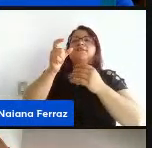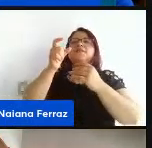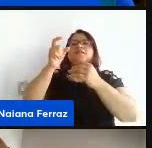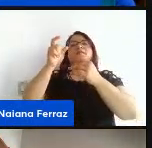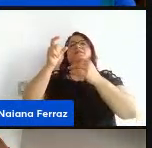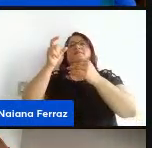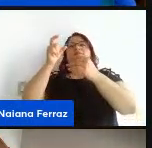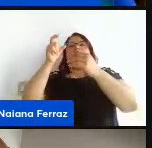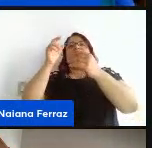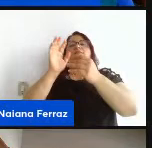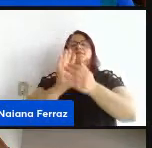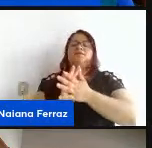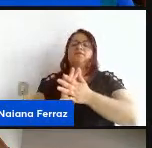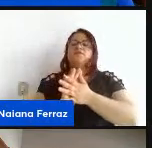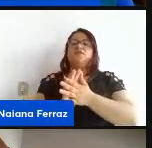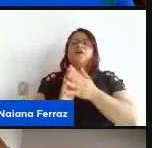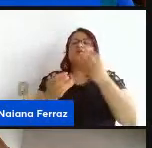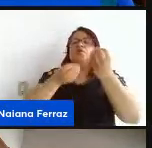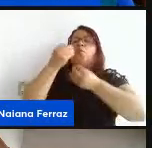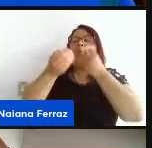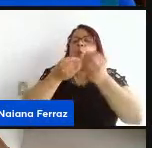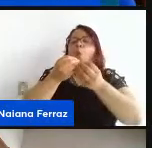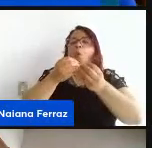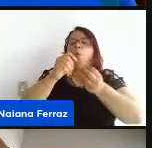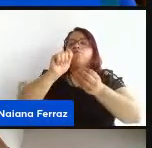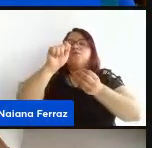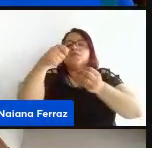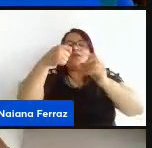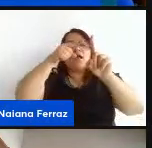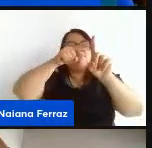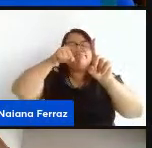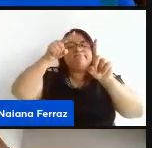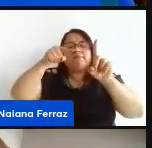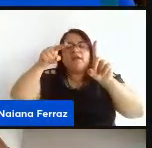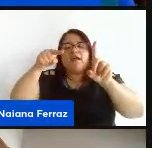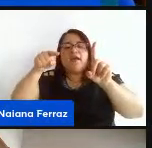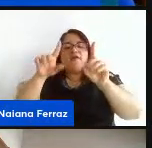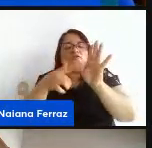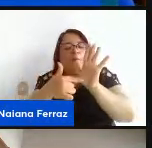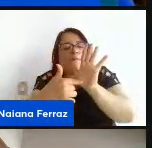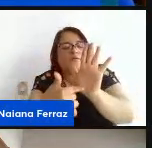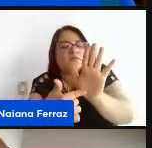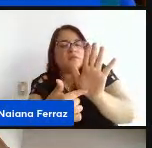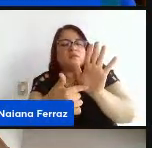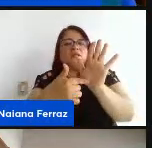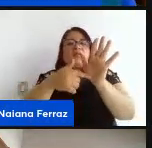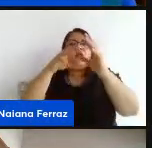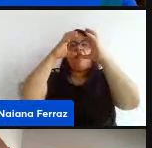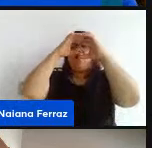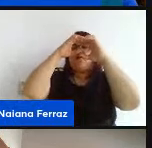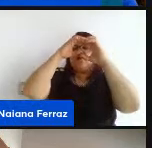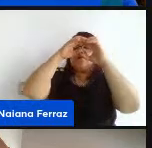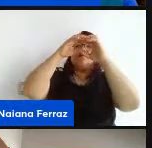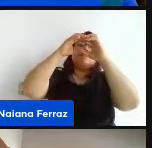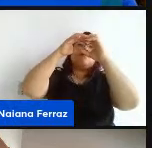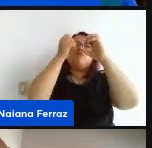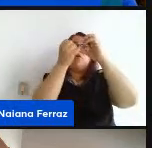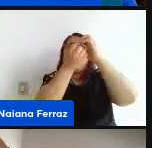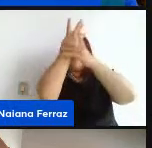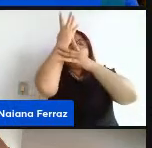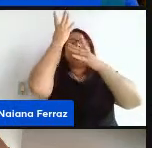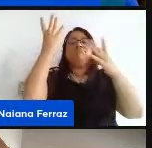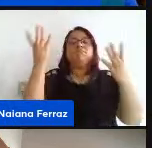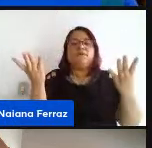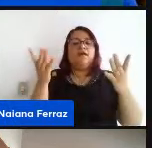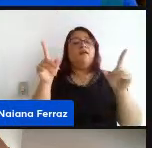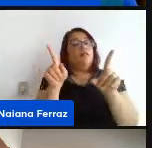ou como esses sinais gráficos vão estar, de algum modo, representados na cognição ou produzidos pelo cérebro, estamos ali também